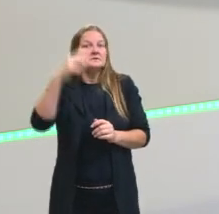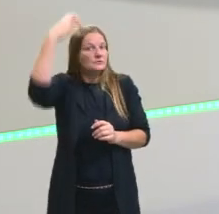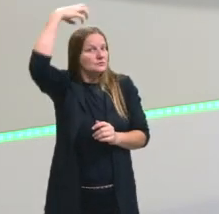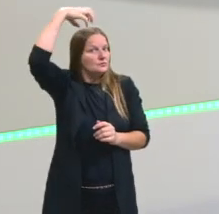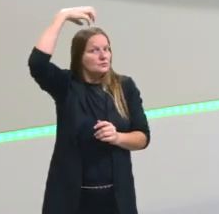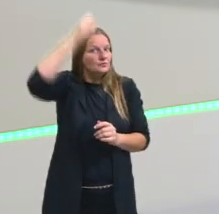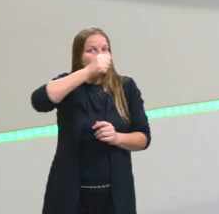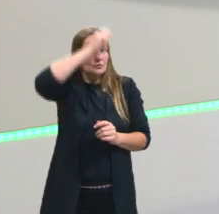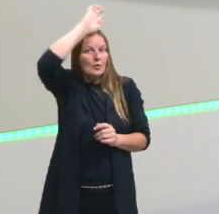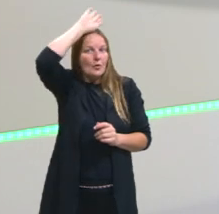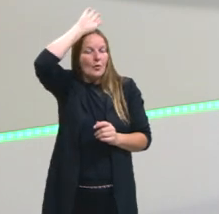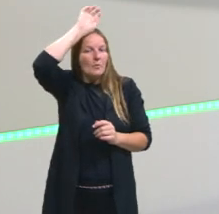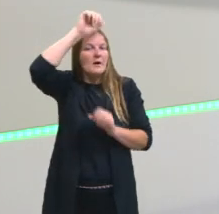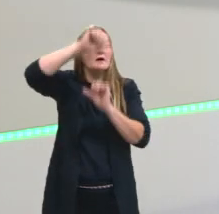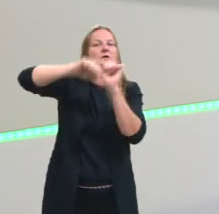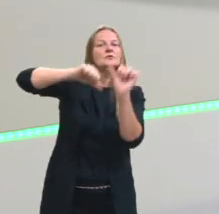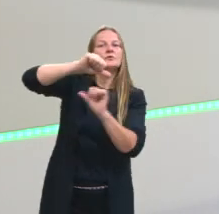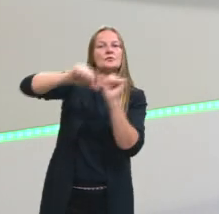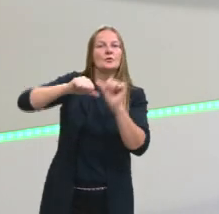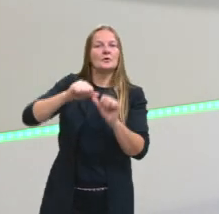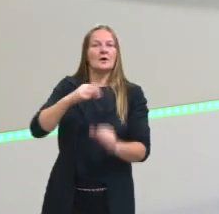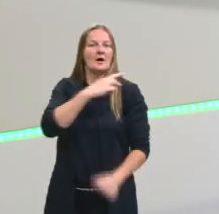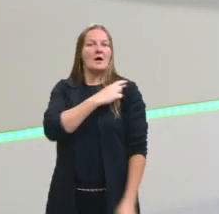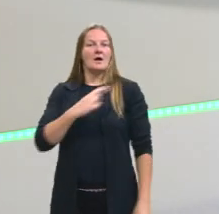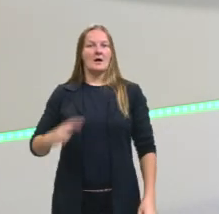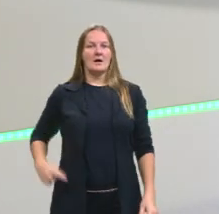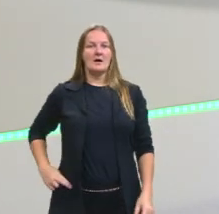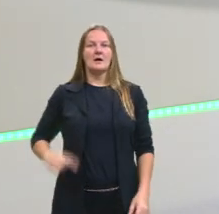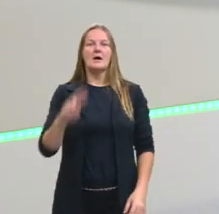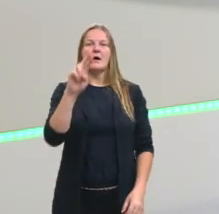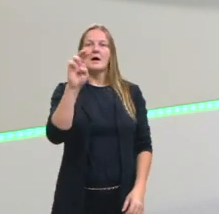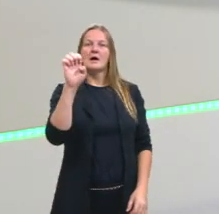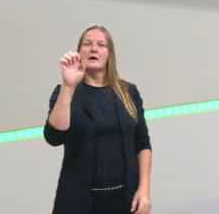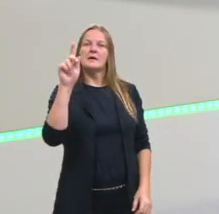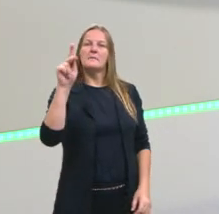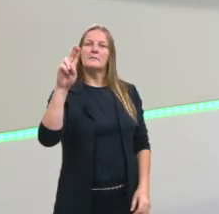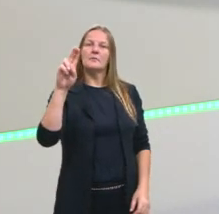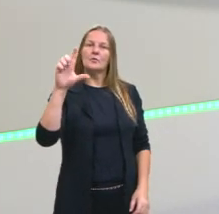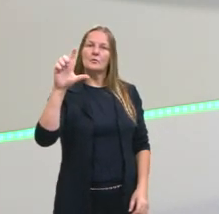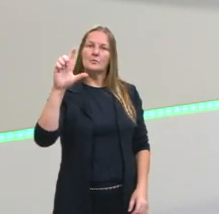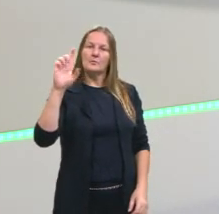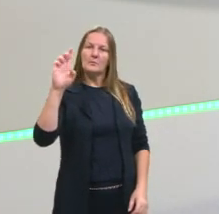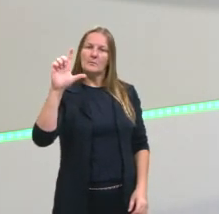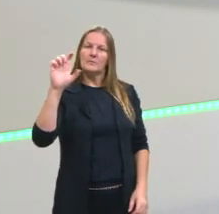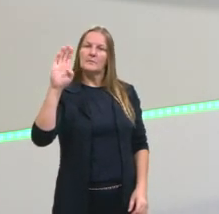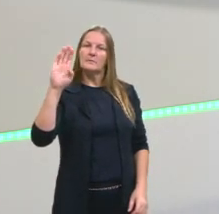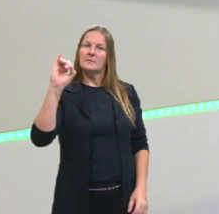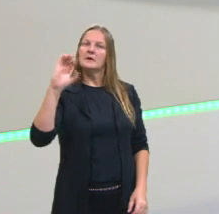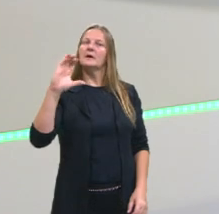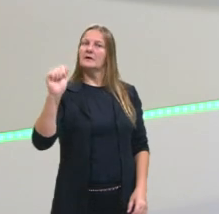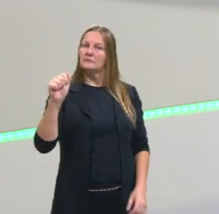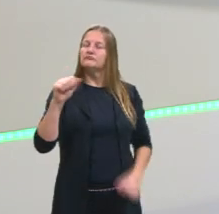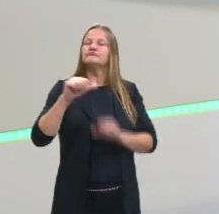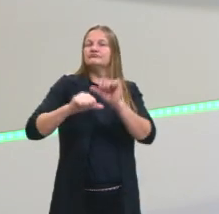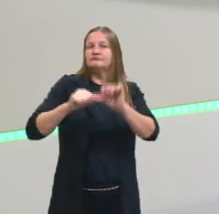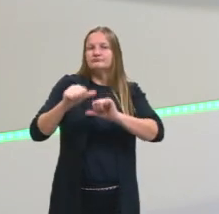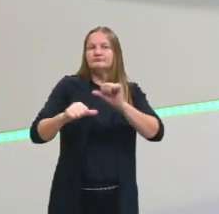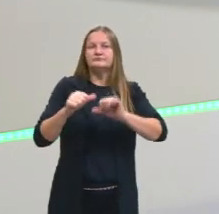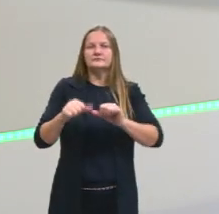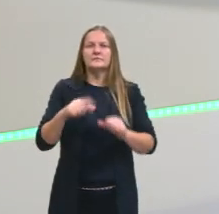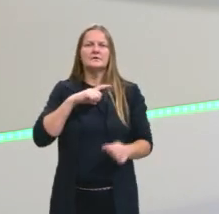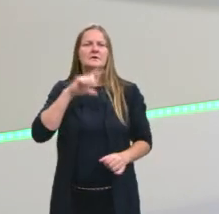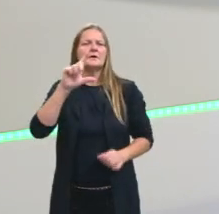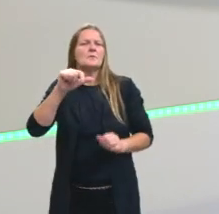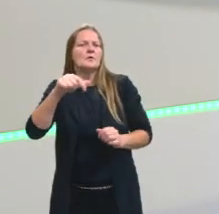mas não República aristocrática ela deixa de ter Reis e ela passa a ser governada majoritariamente pelos